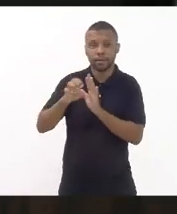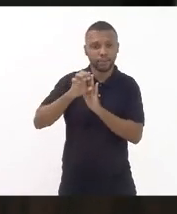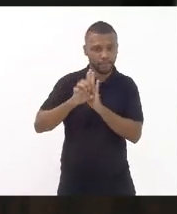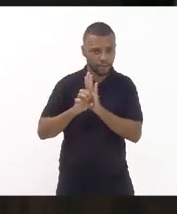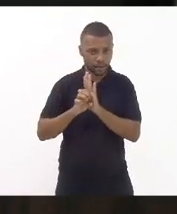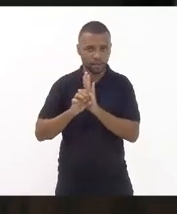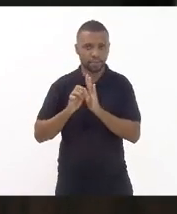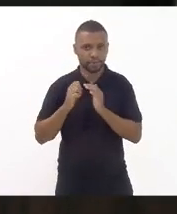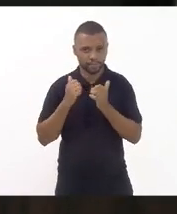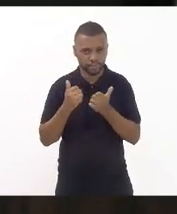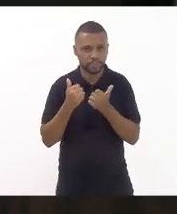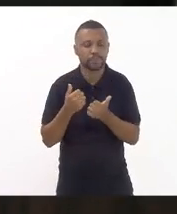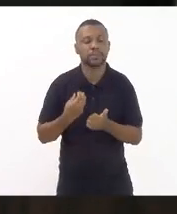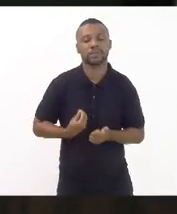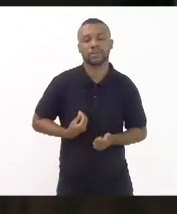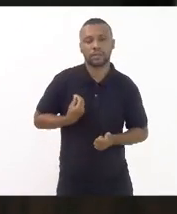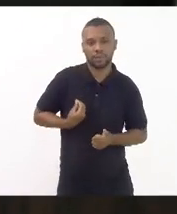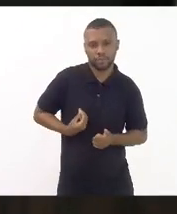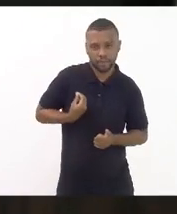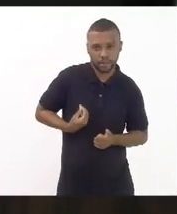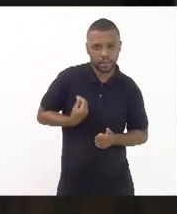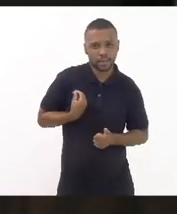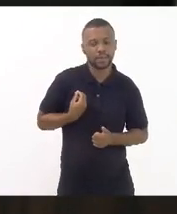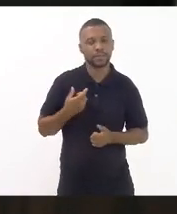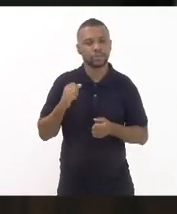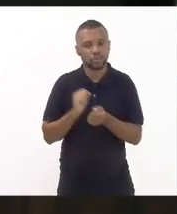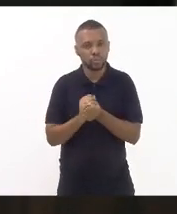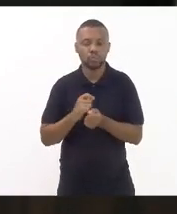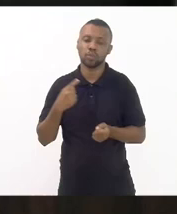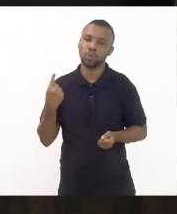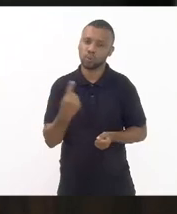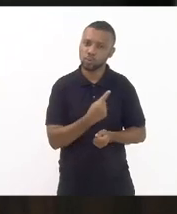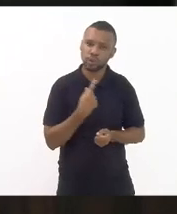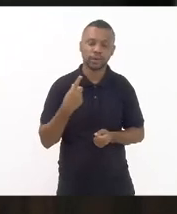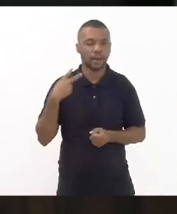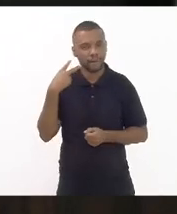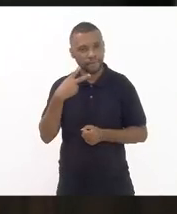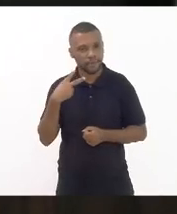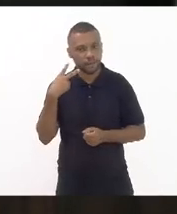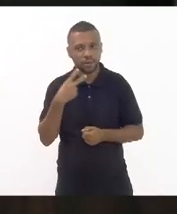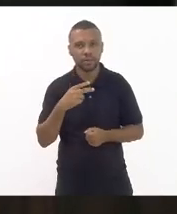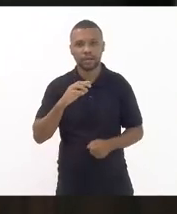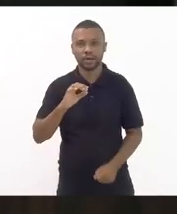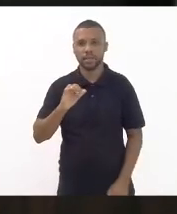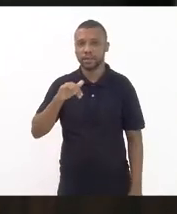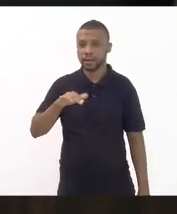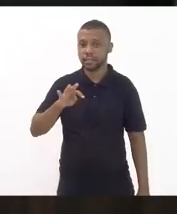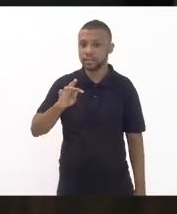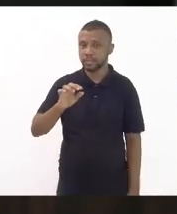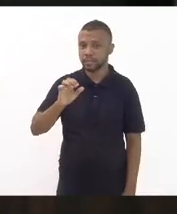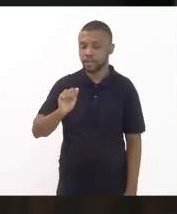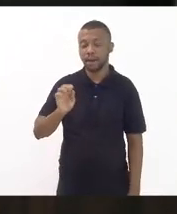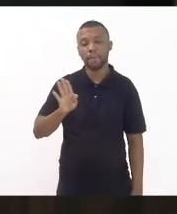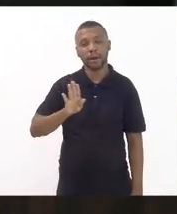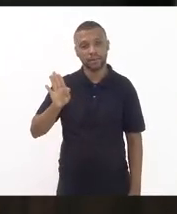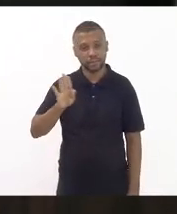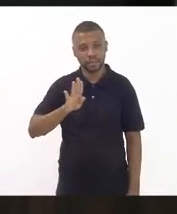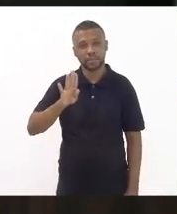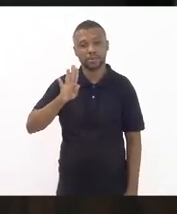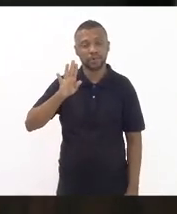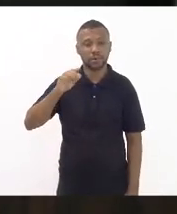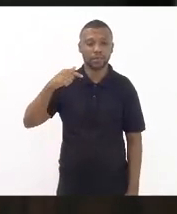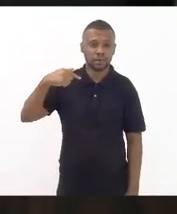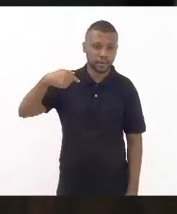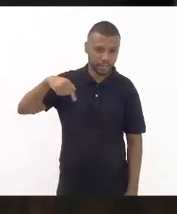emendas. Estão presentes aqui conosco a vereadora Cíntia Batista, do município de Queimados,